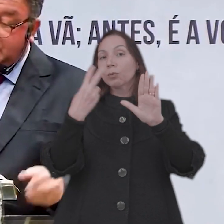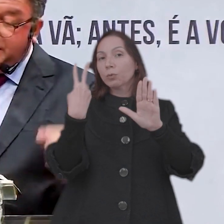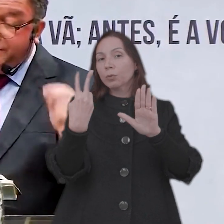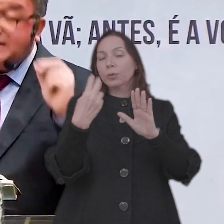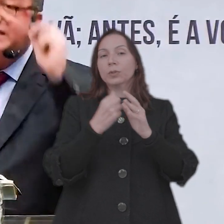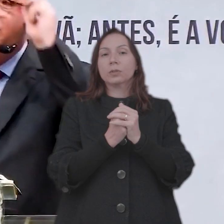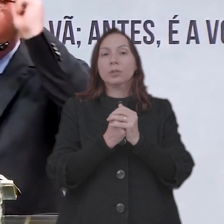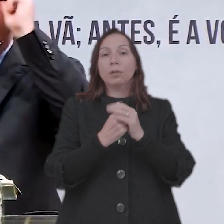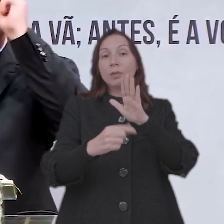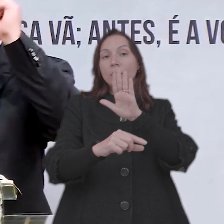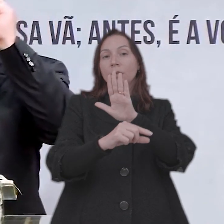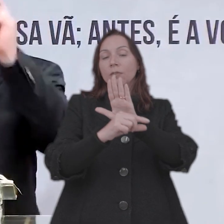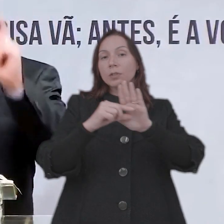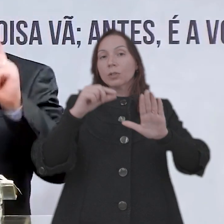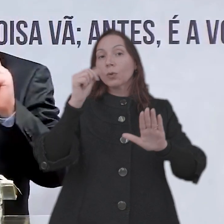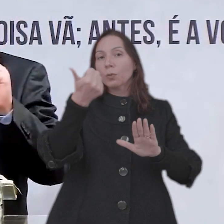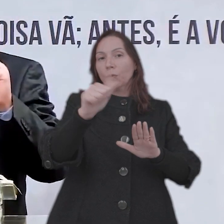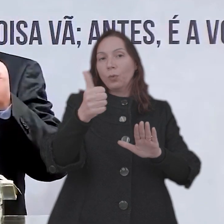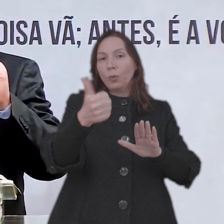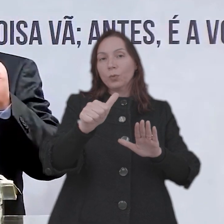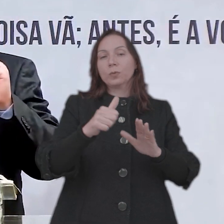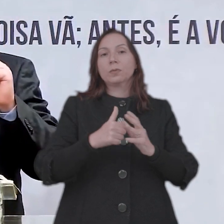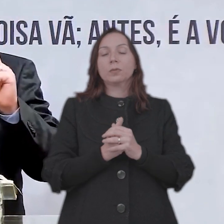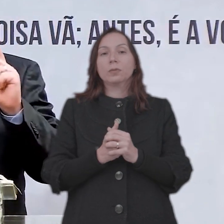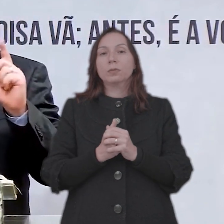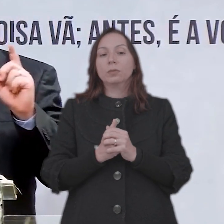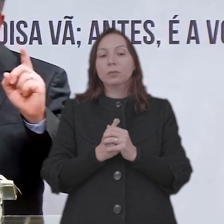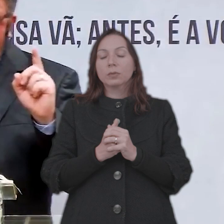2, versículo 11.